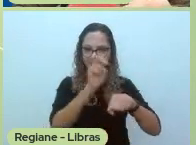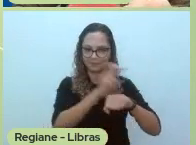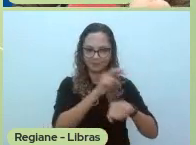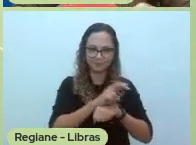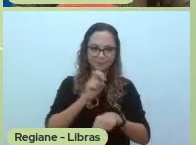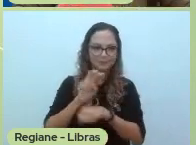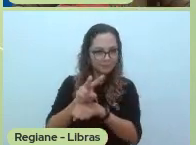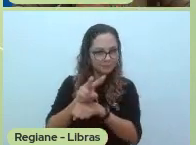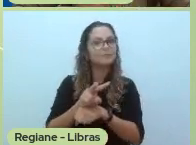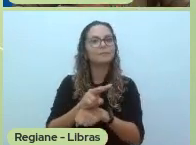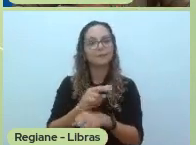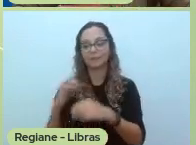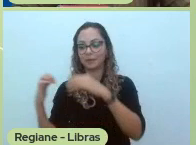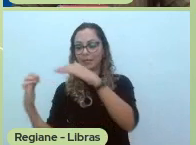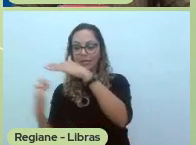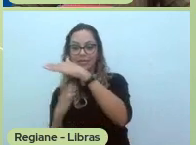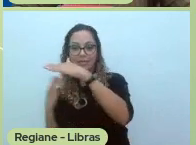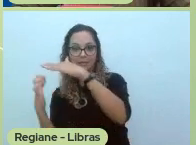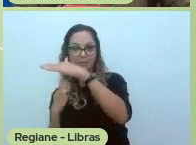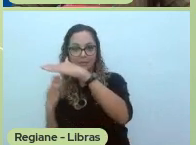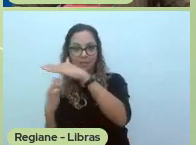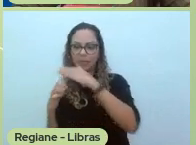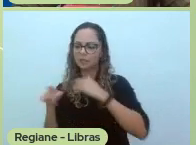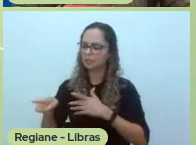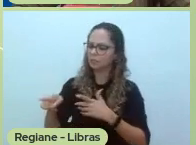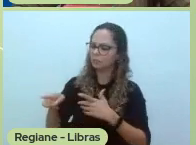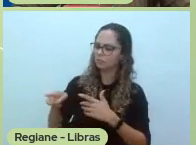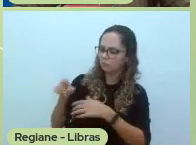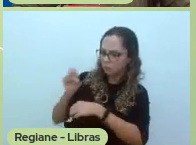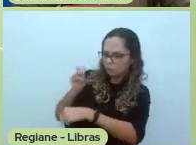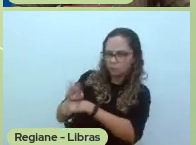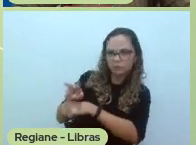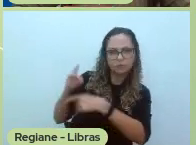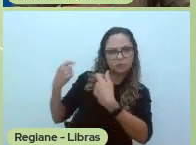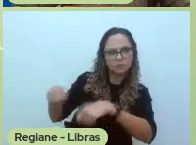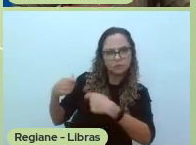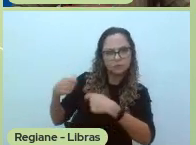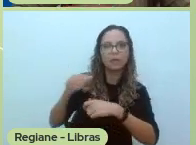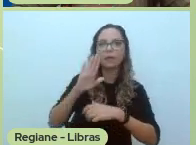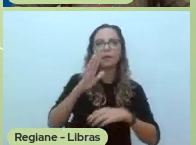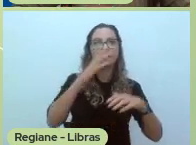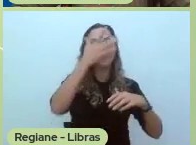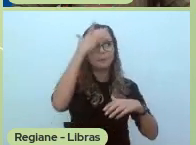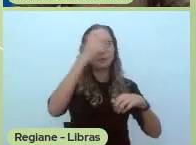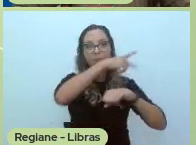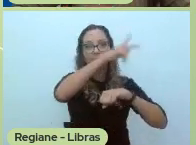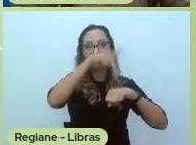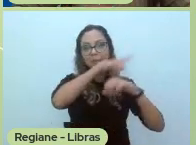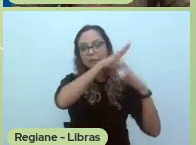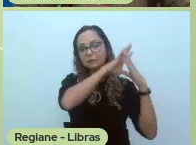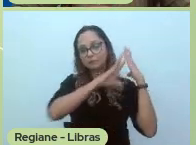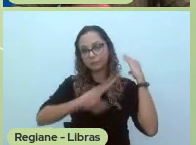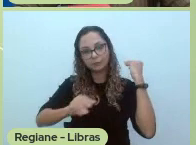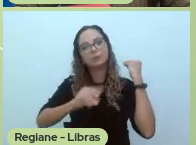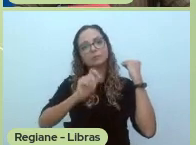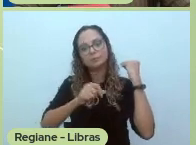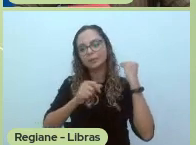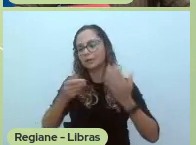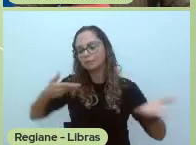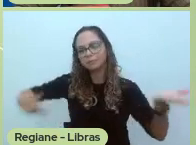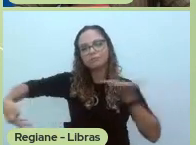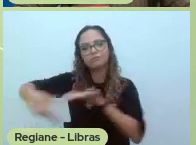as empresas que necessitam contratar e os refugiados. E aqui, o primeiro desafio,